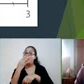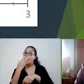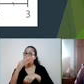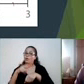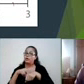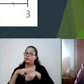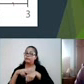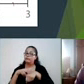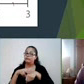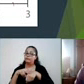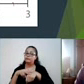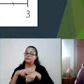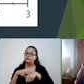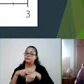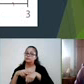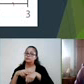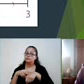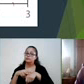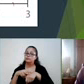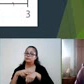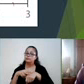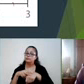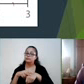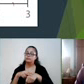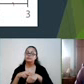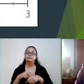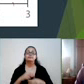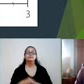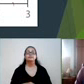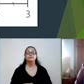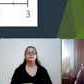verde, lado positivo eu vou dividir em 5 partes, então.